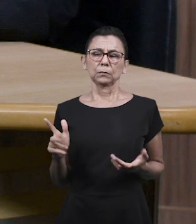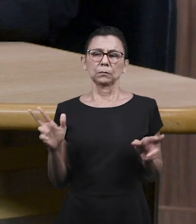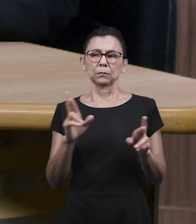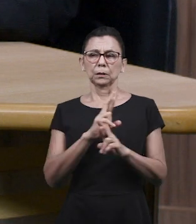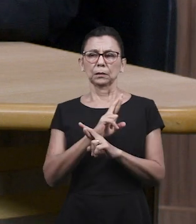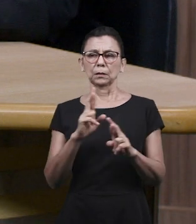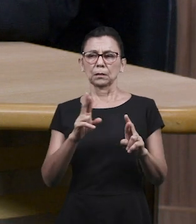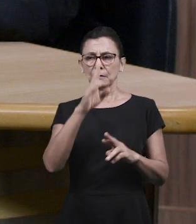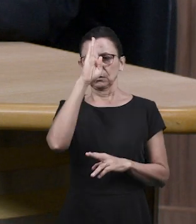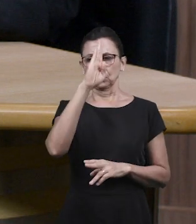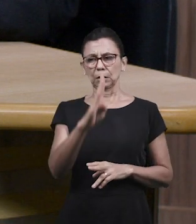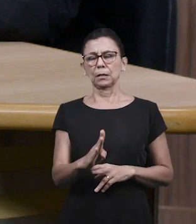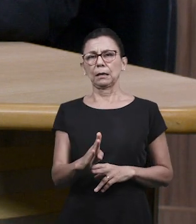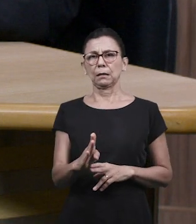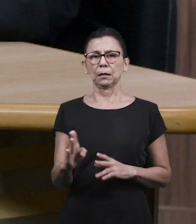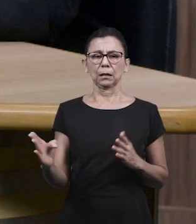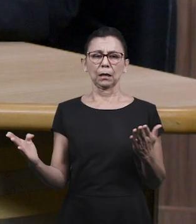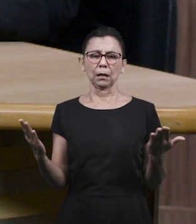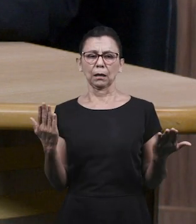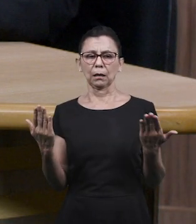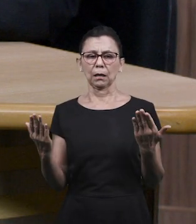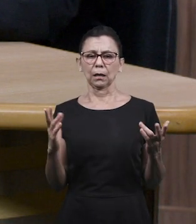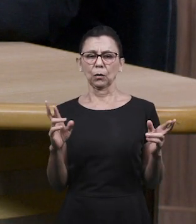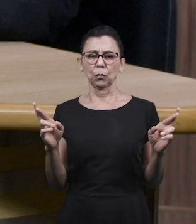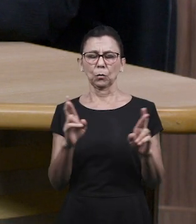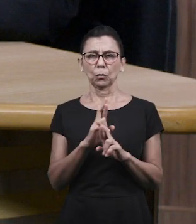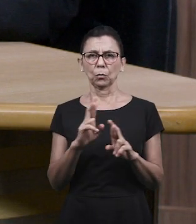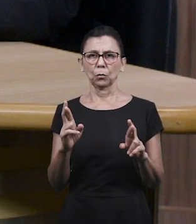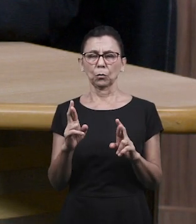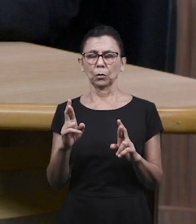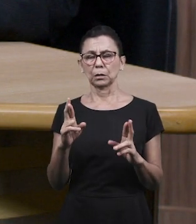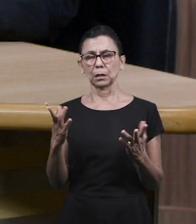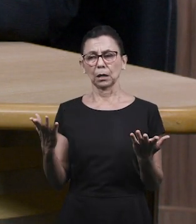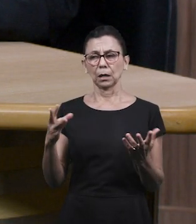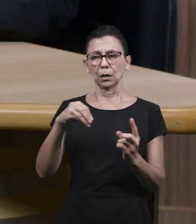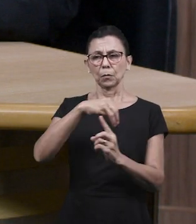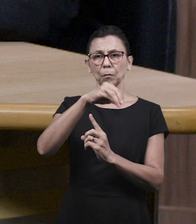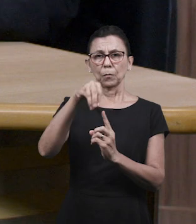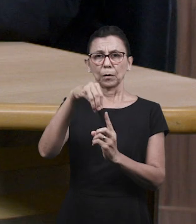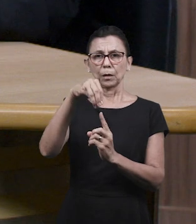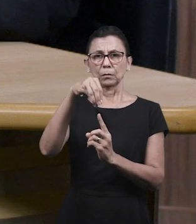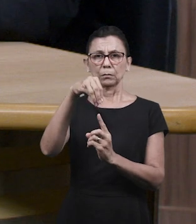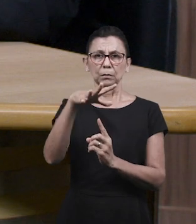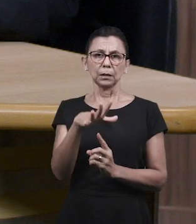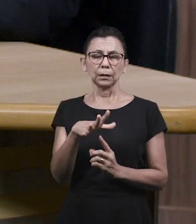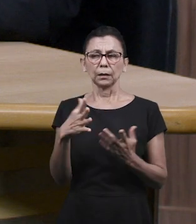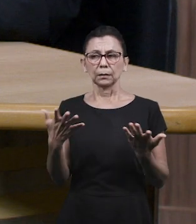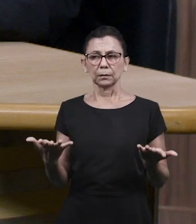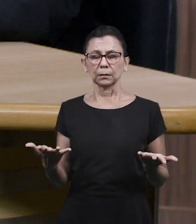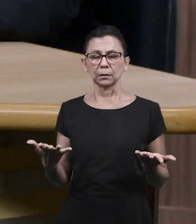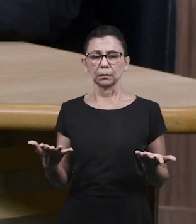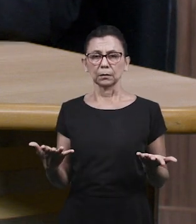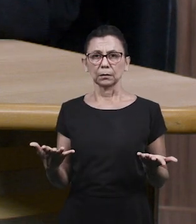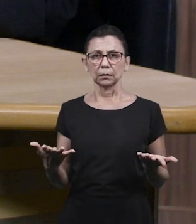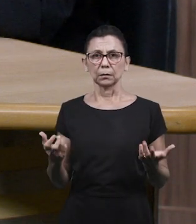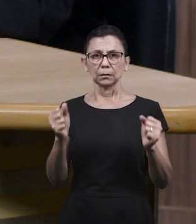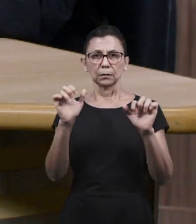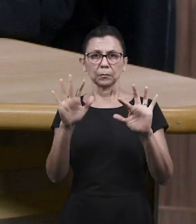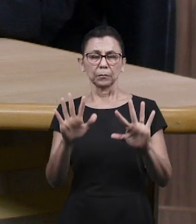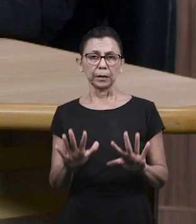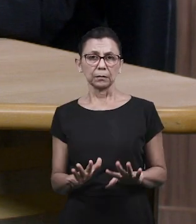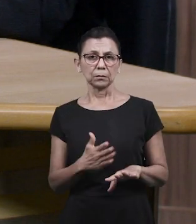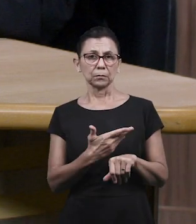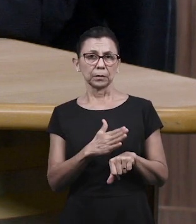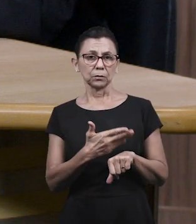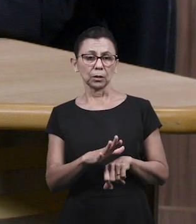direta entre o recurso, esse recurso da graça e a bênção vivida, né? Exatamente, porque o